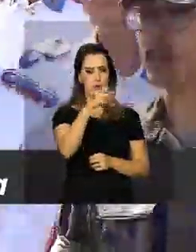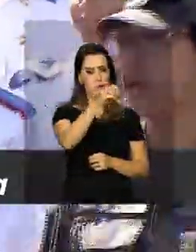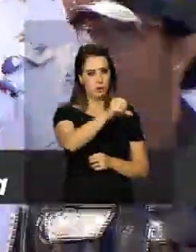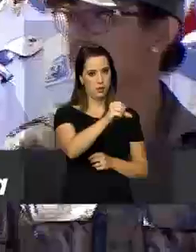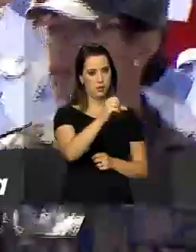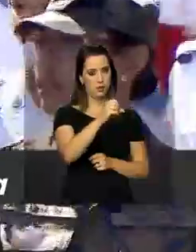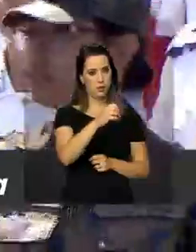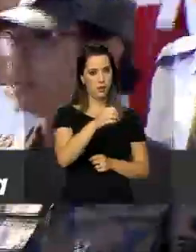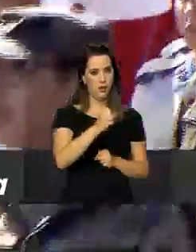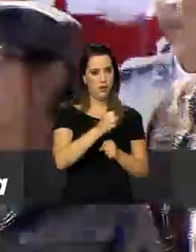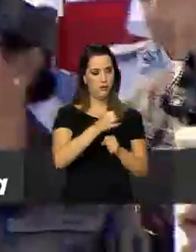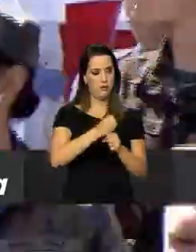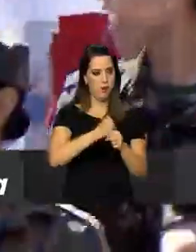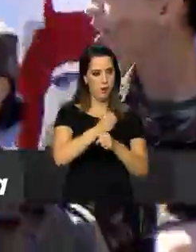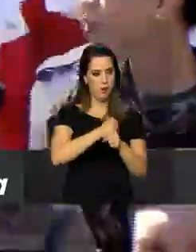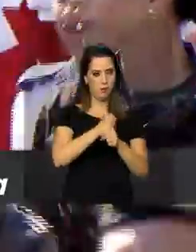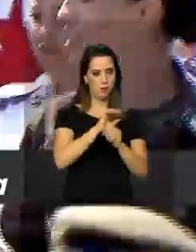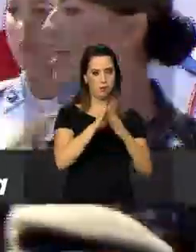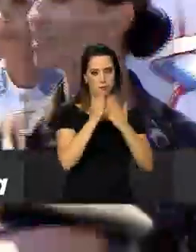nosso colégio.